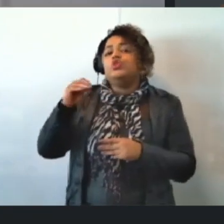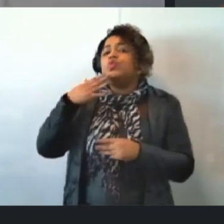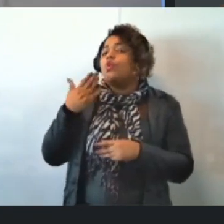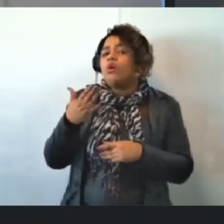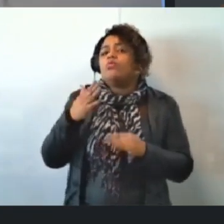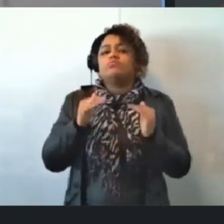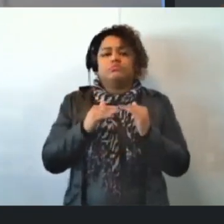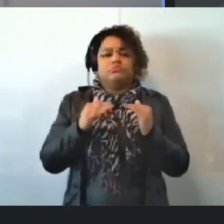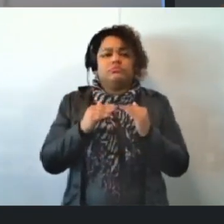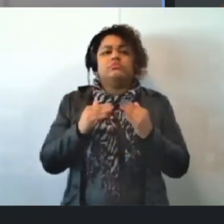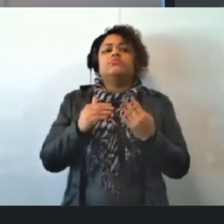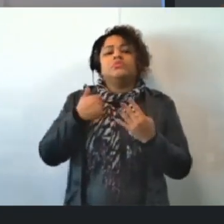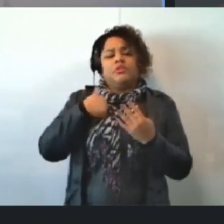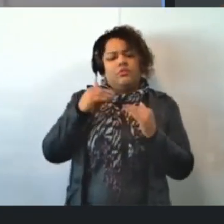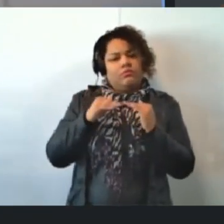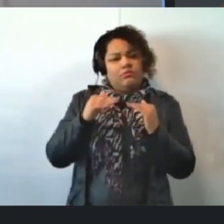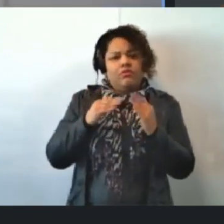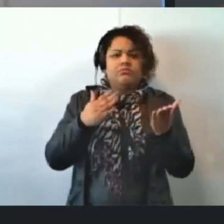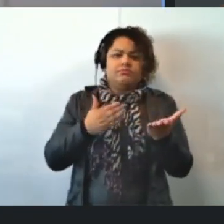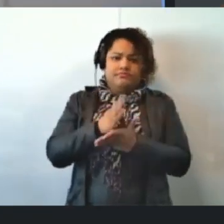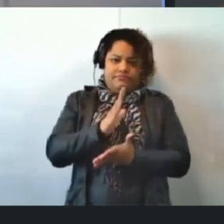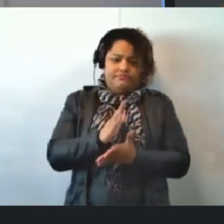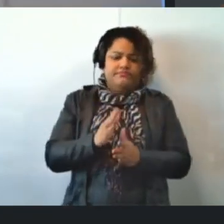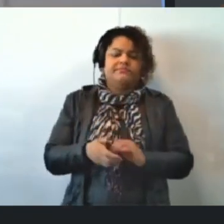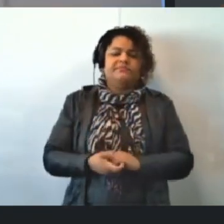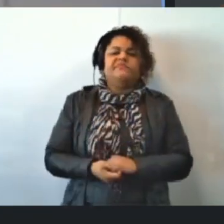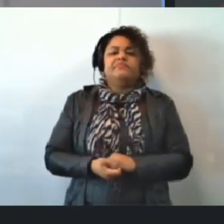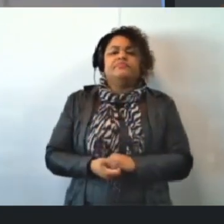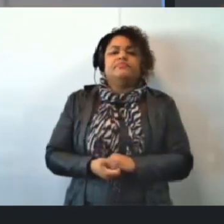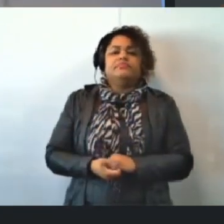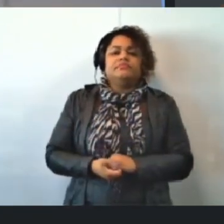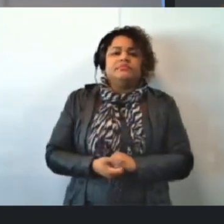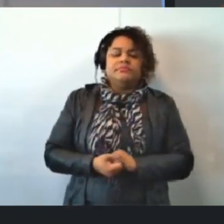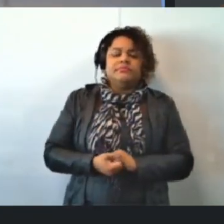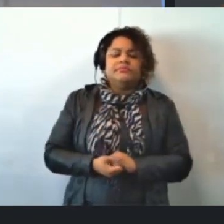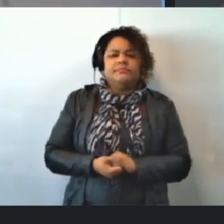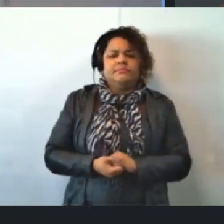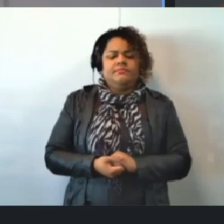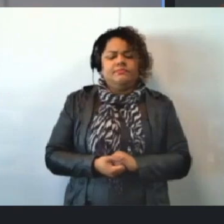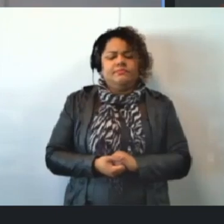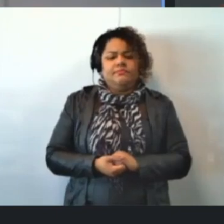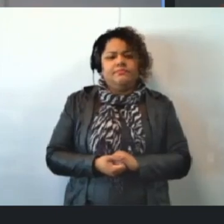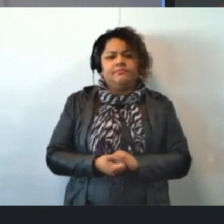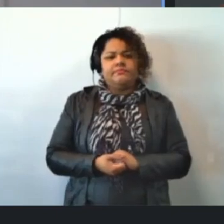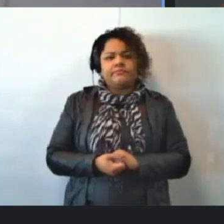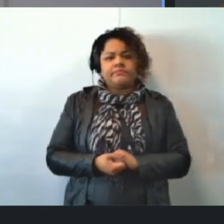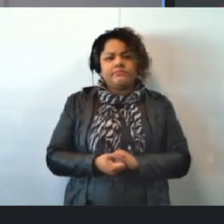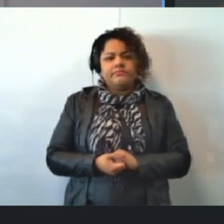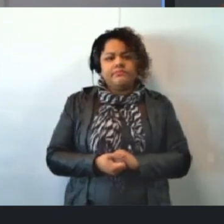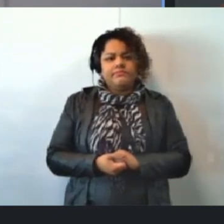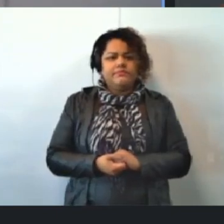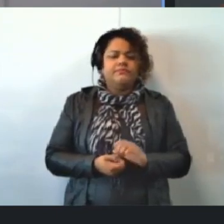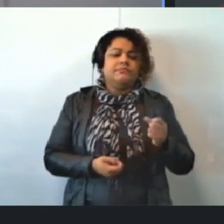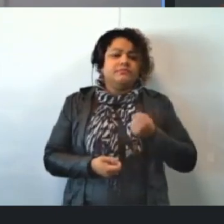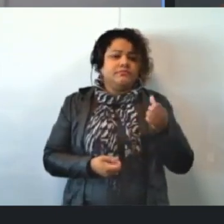Eu também estou de acordo. Está aprovado o requerimento 1343 de 2024. Nono, requerimento de